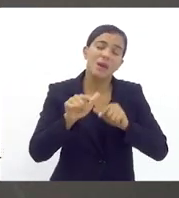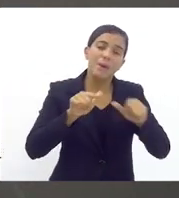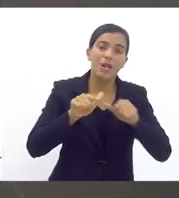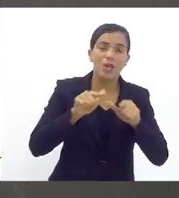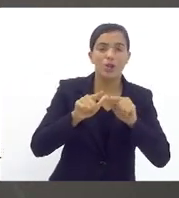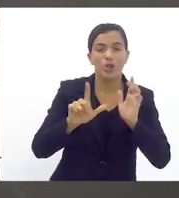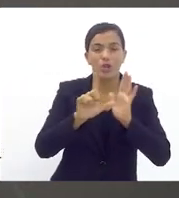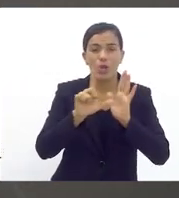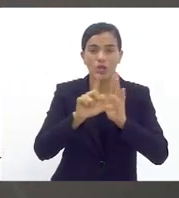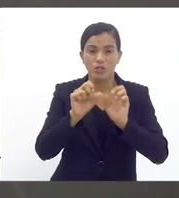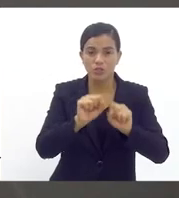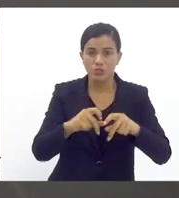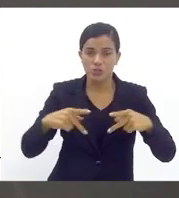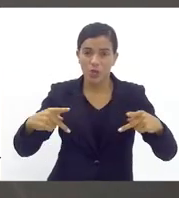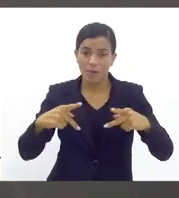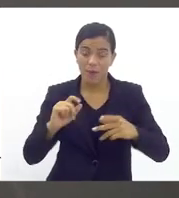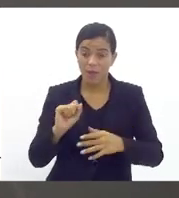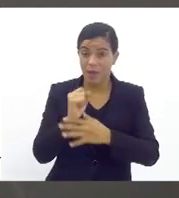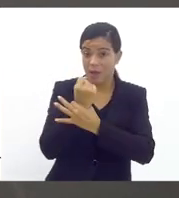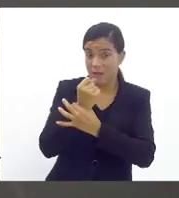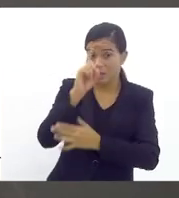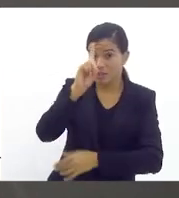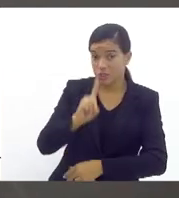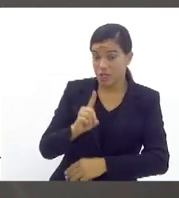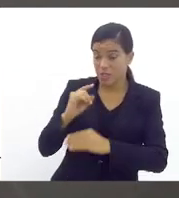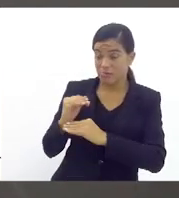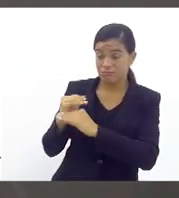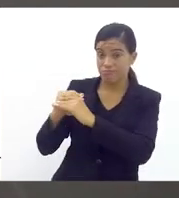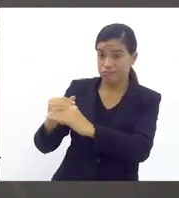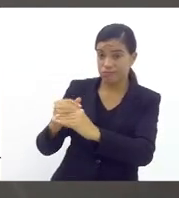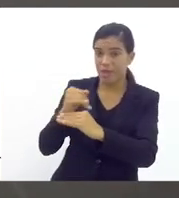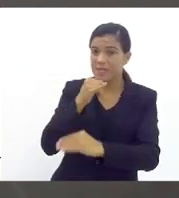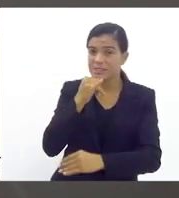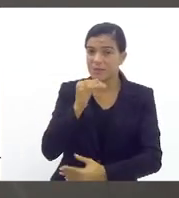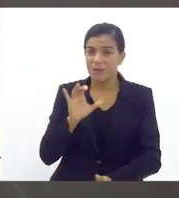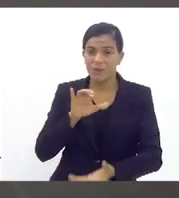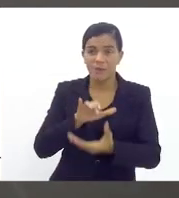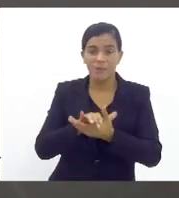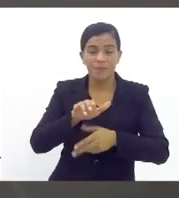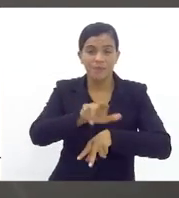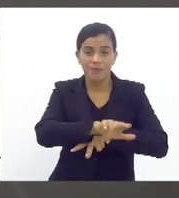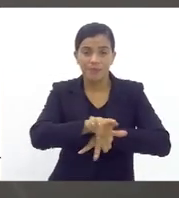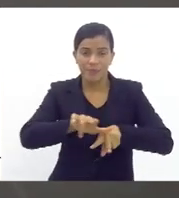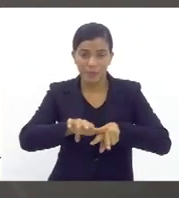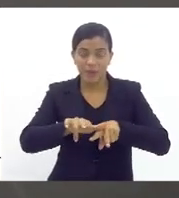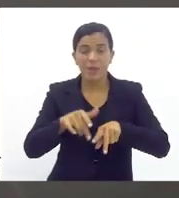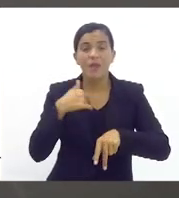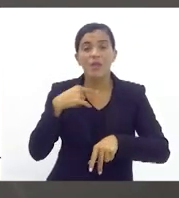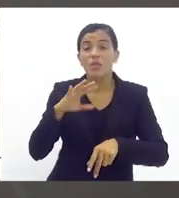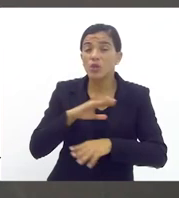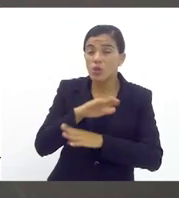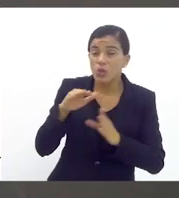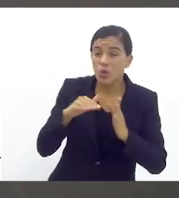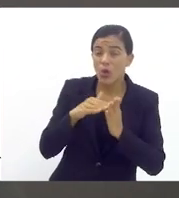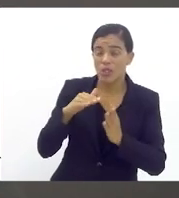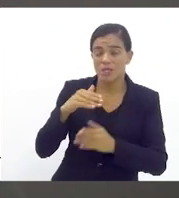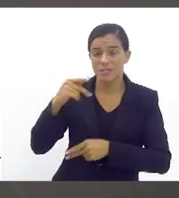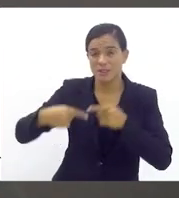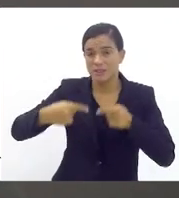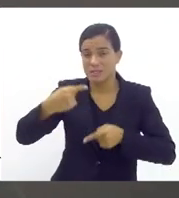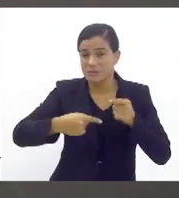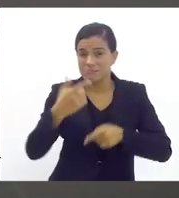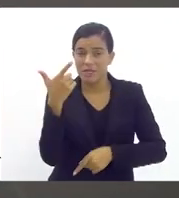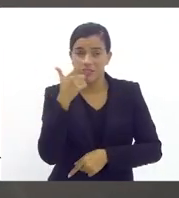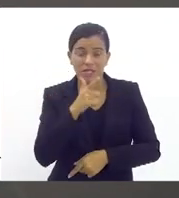etc., que é garantir os mesmos direitos para os cônjuges em relações homoafetivas. De todas as políticas que a gente tenta colocar, elas são